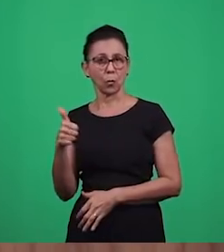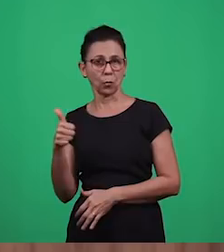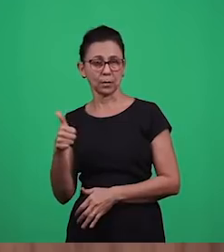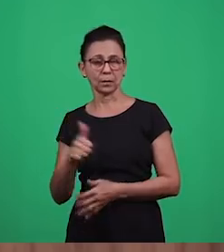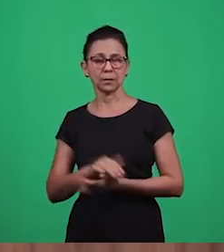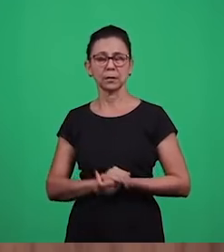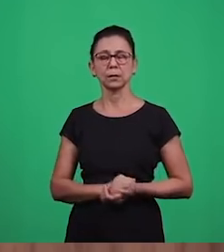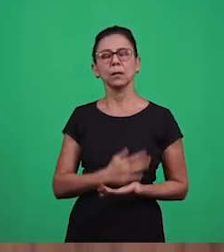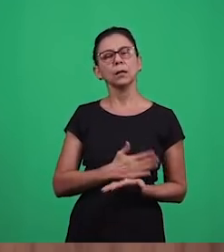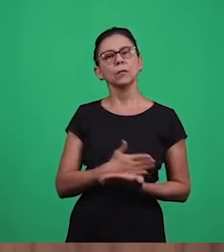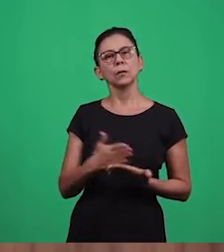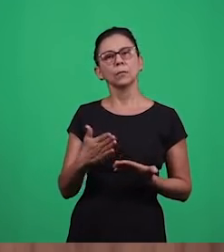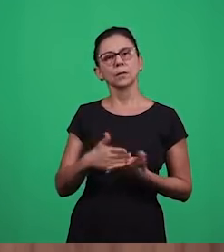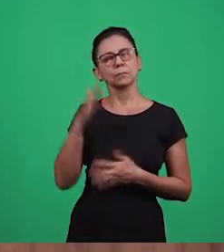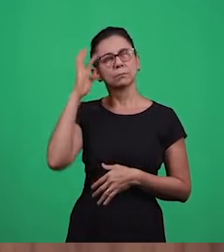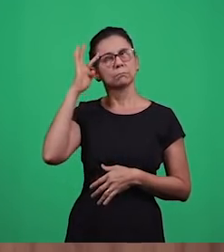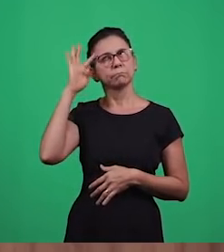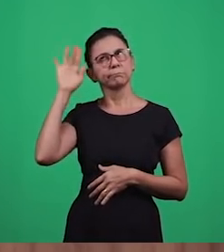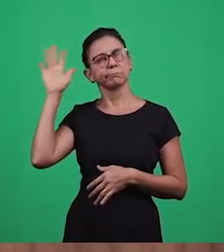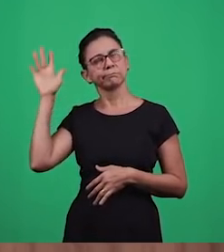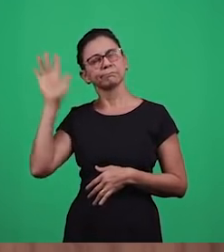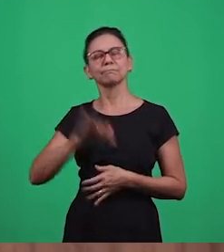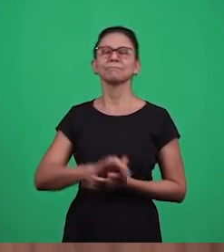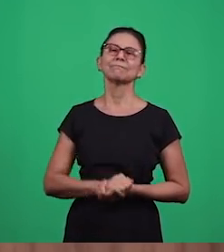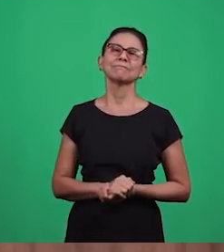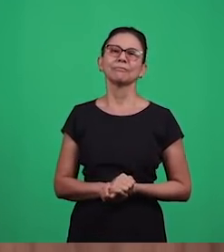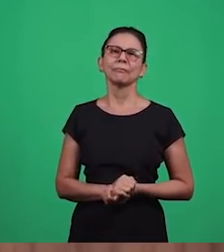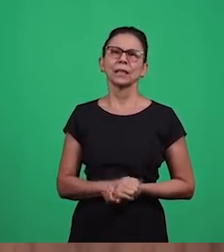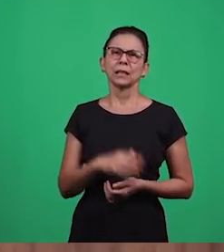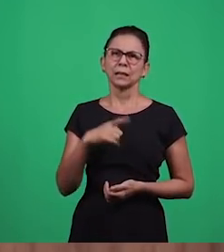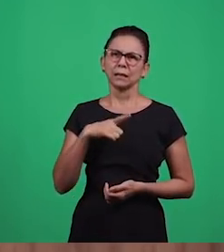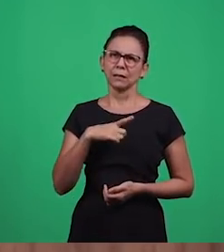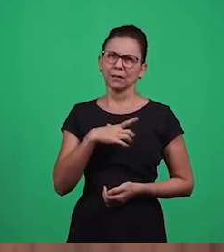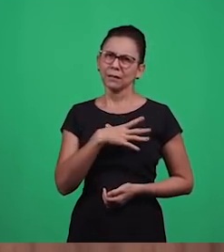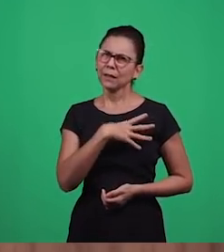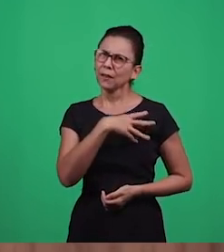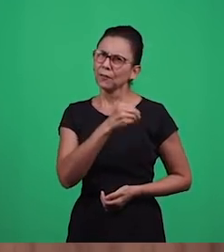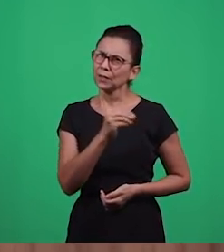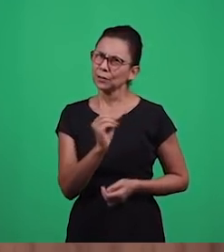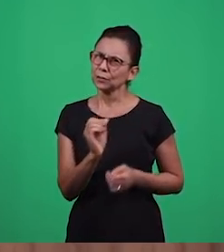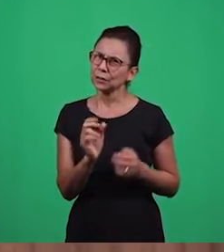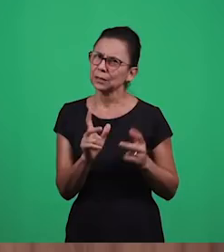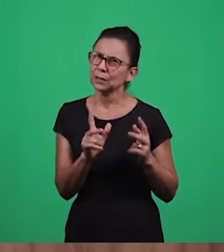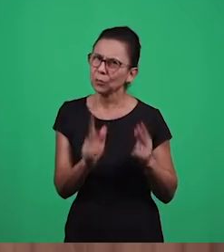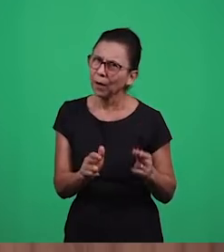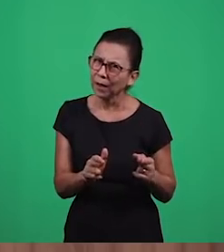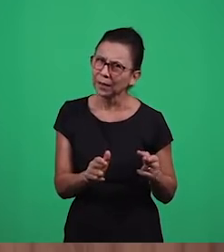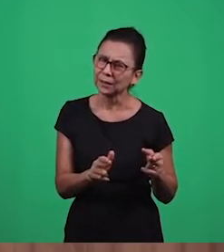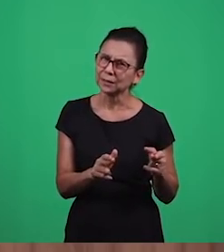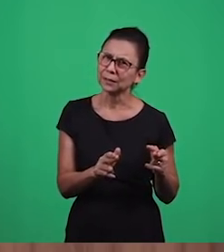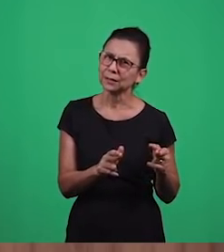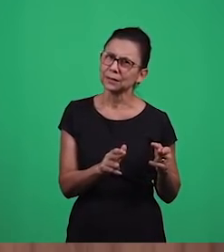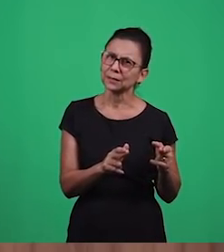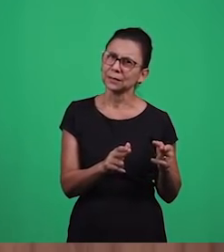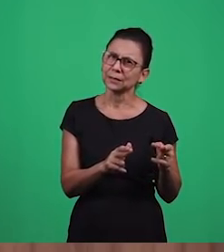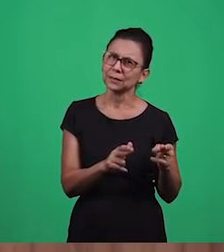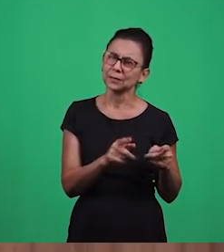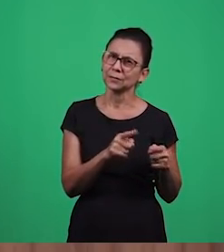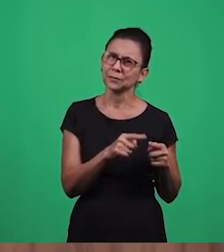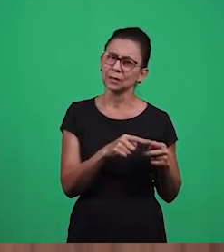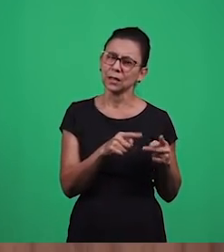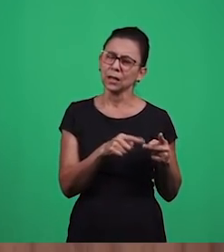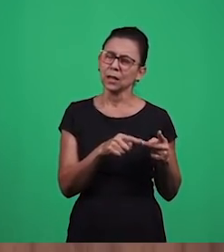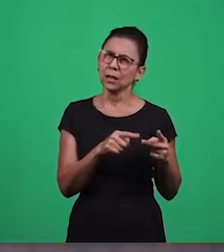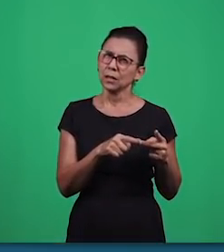de iniciar com as seguintes reflexões. Existem filhos iguais? Nós